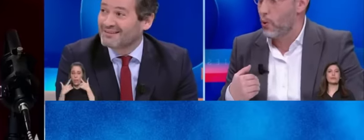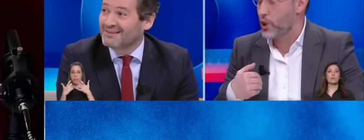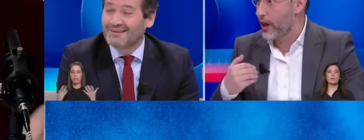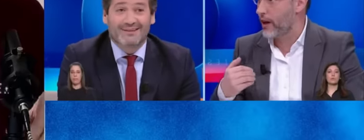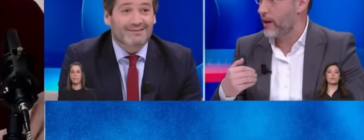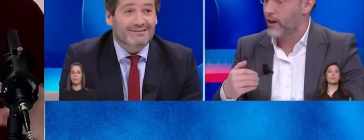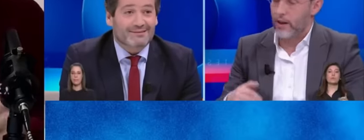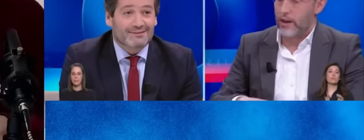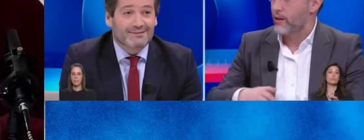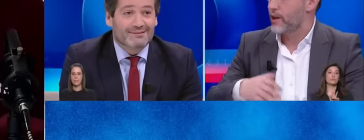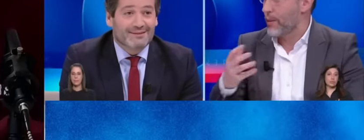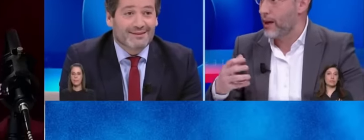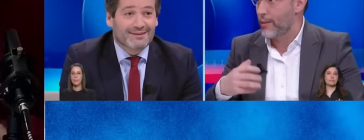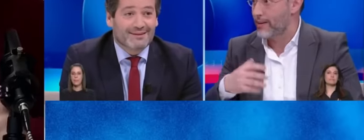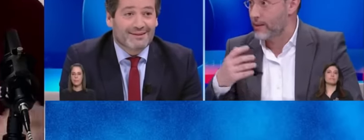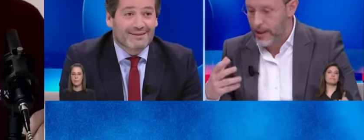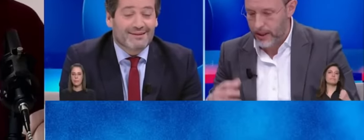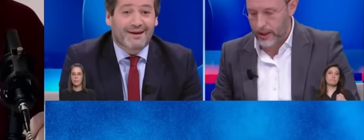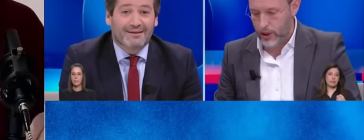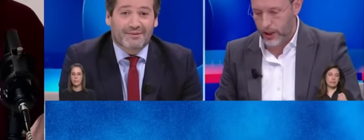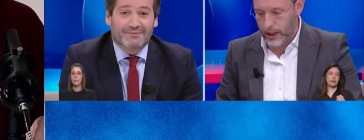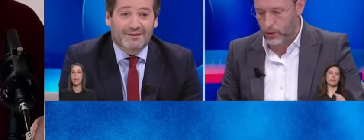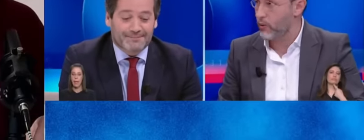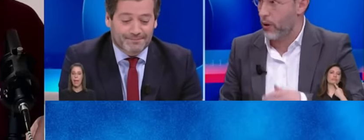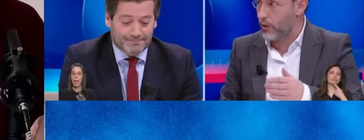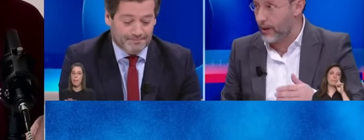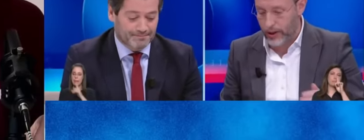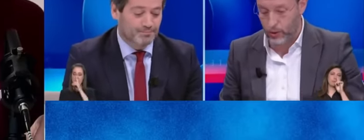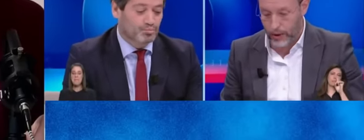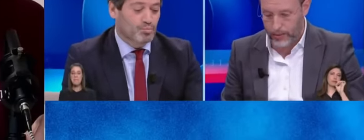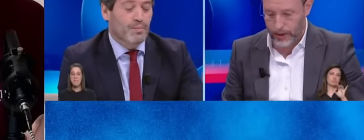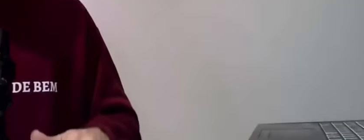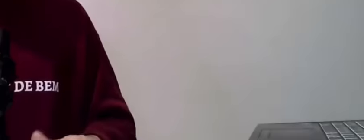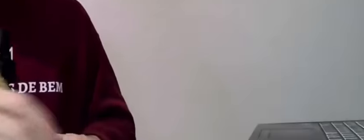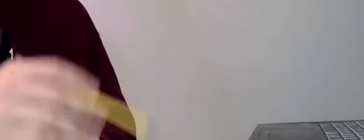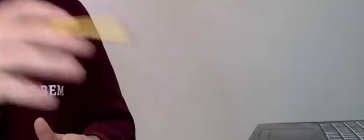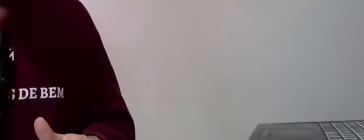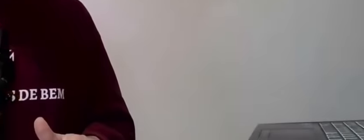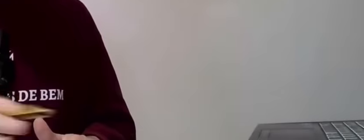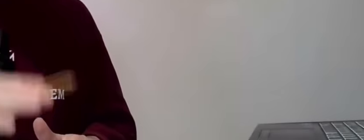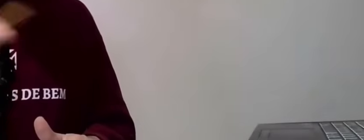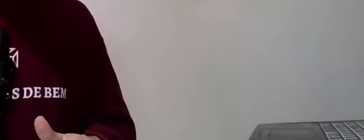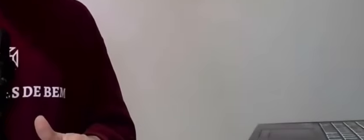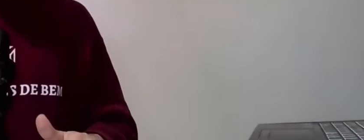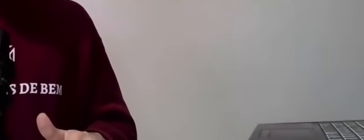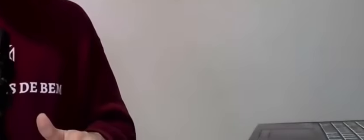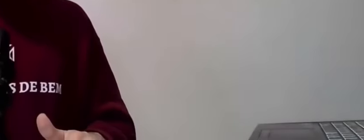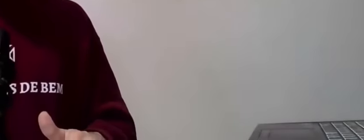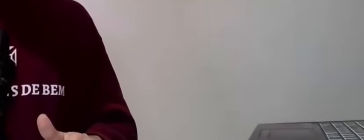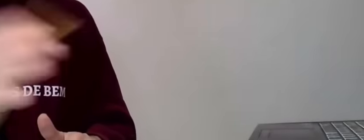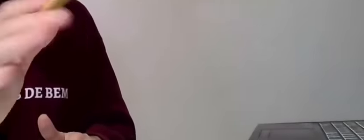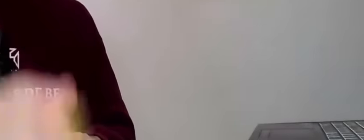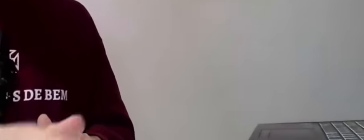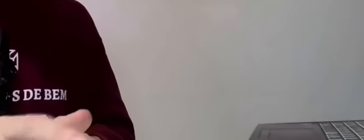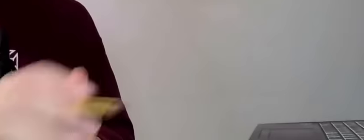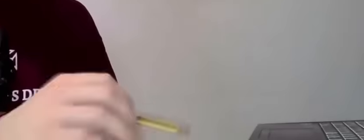evidente o chega trabalha na base de mentiras e isso é o que tem feito sempre esta é a primeira parte do debate